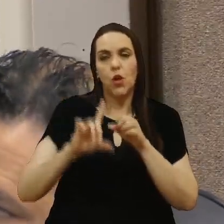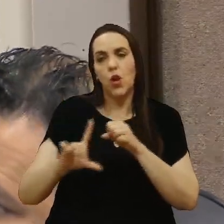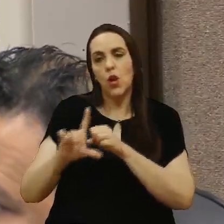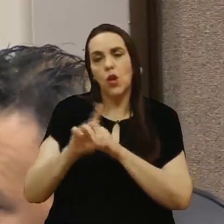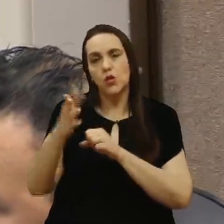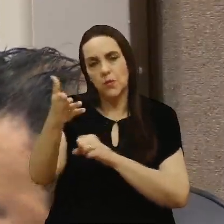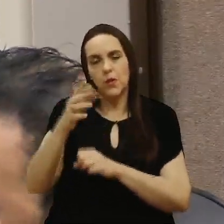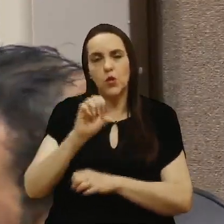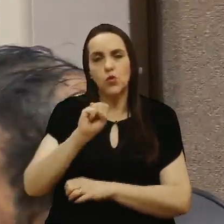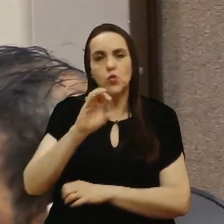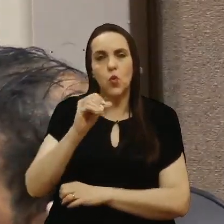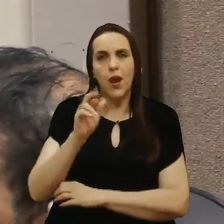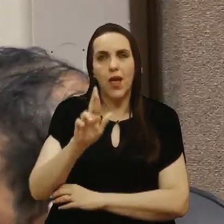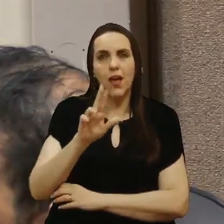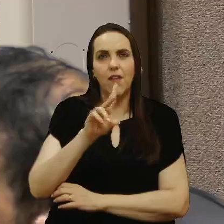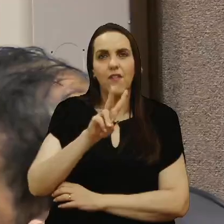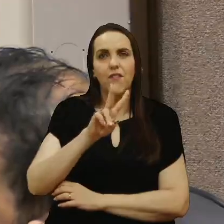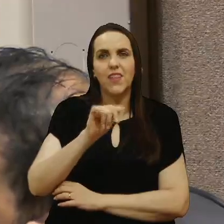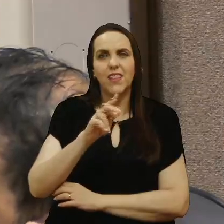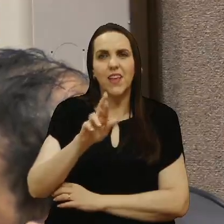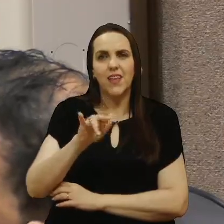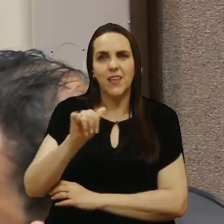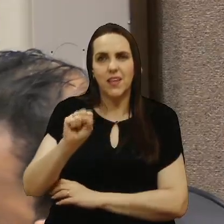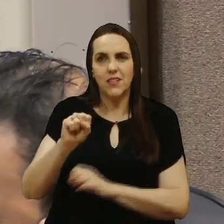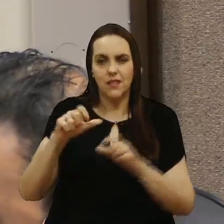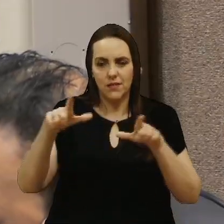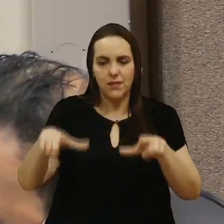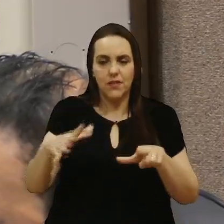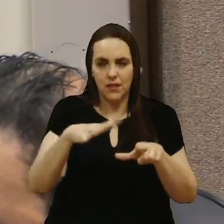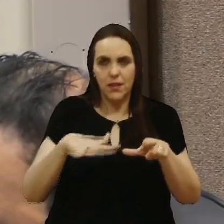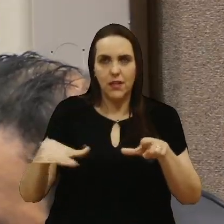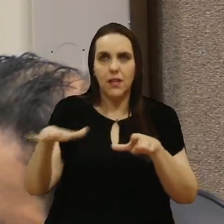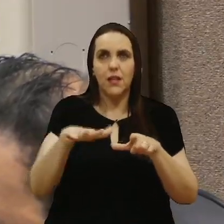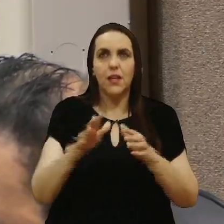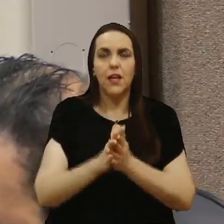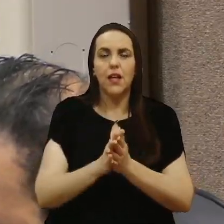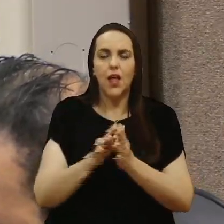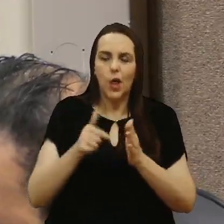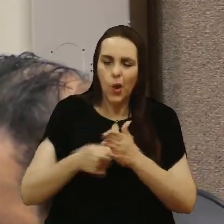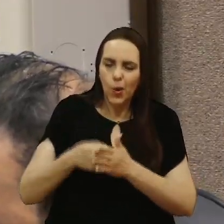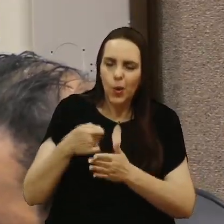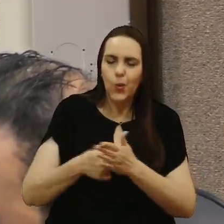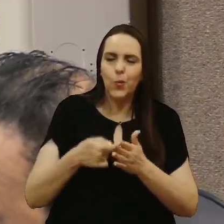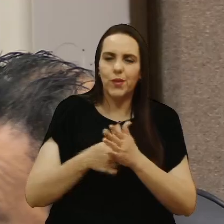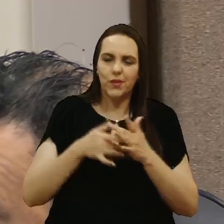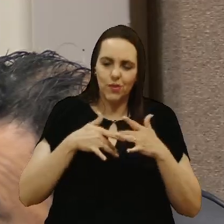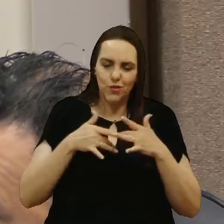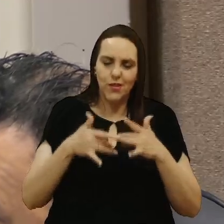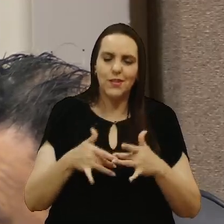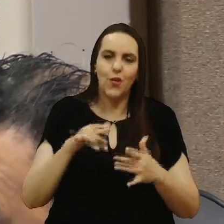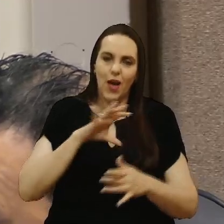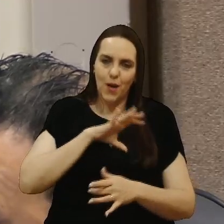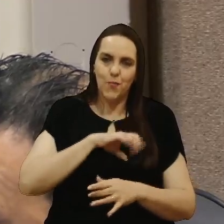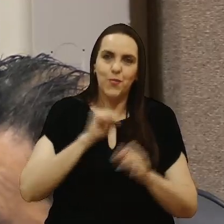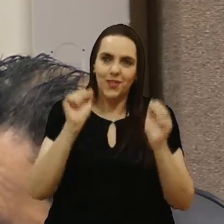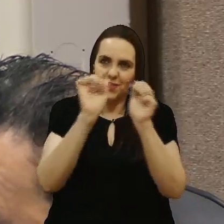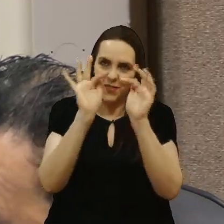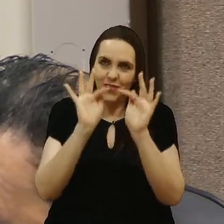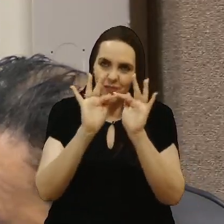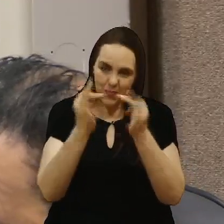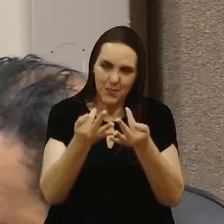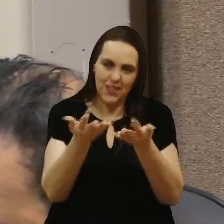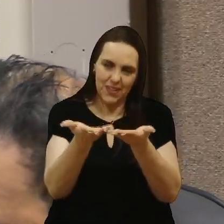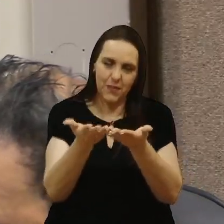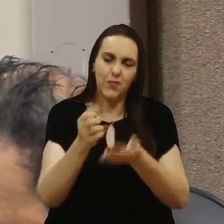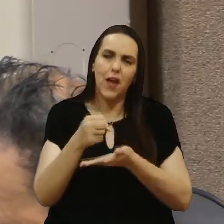que carrega todo esse respeito, essa memória, a história de luta e dedicação e amor desta família. Então, conto com o apoio